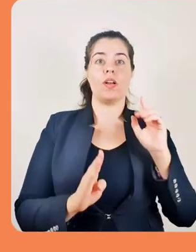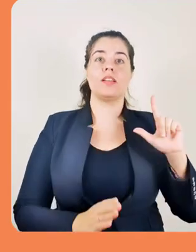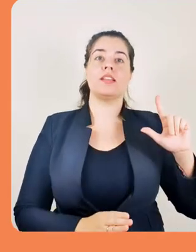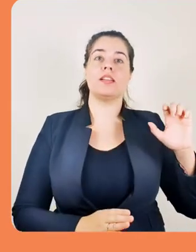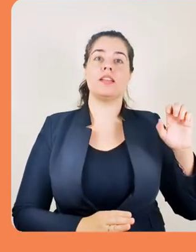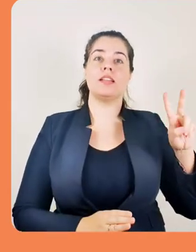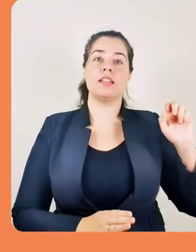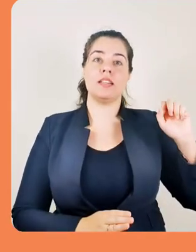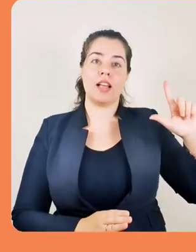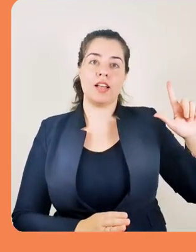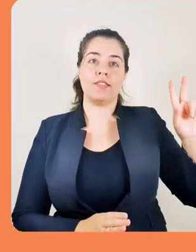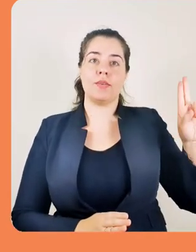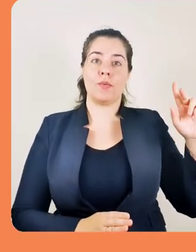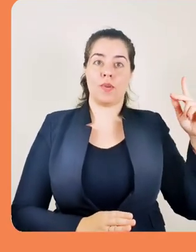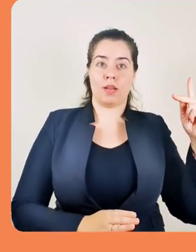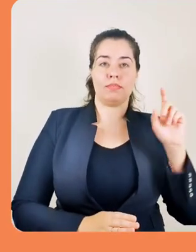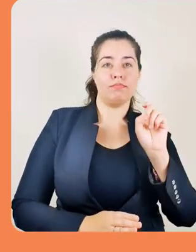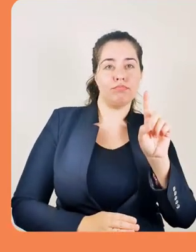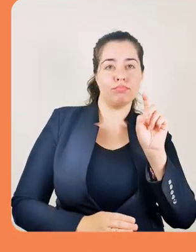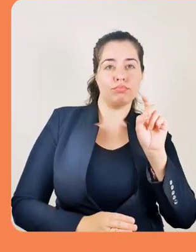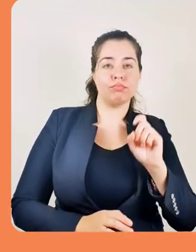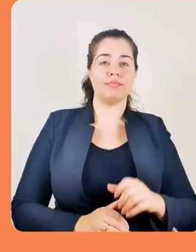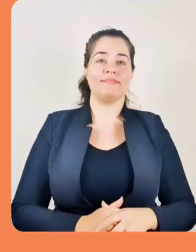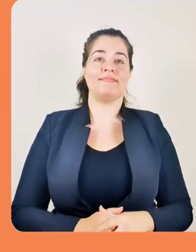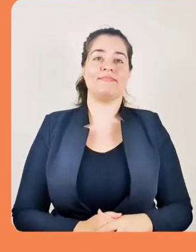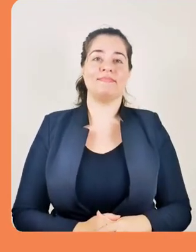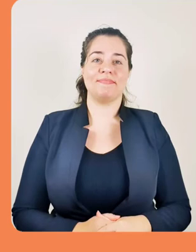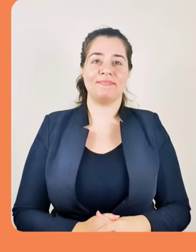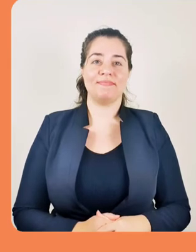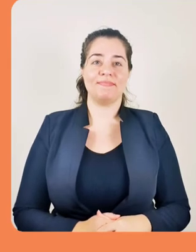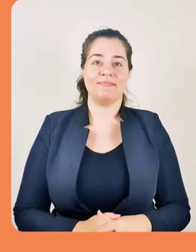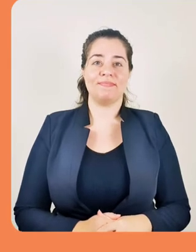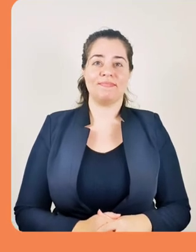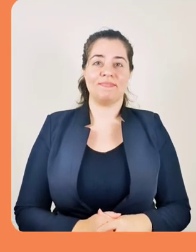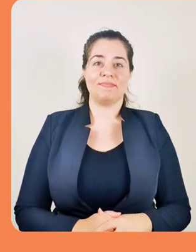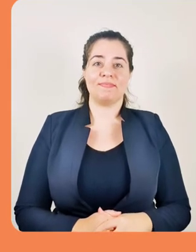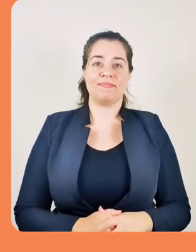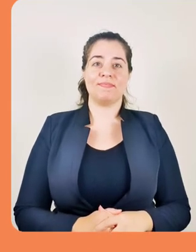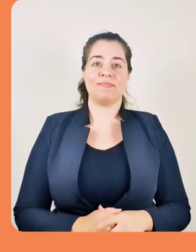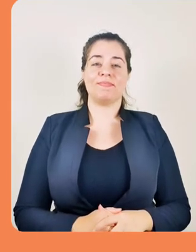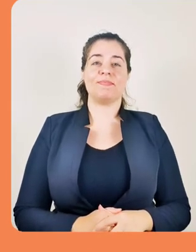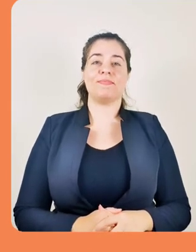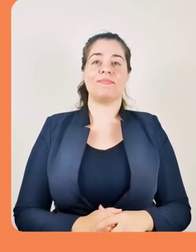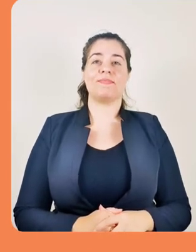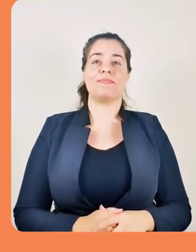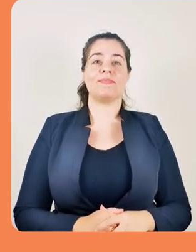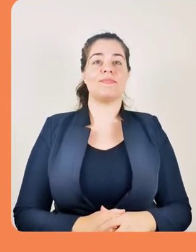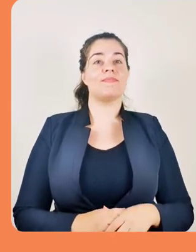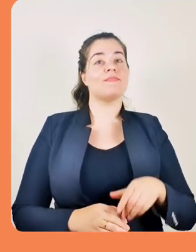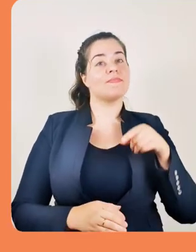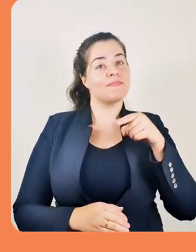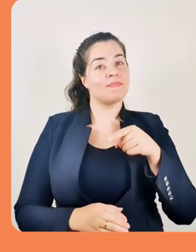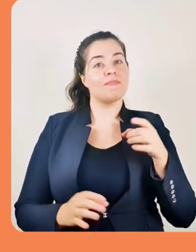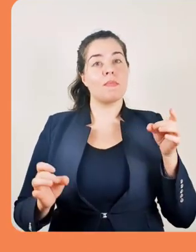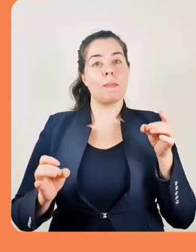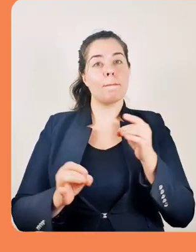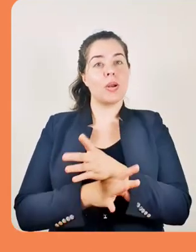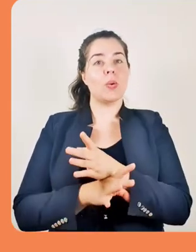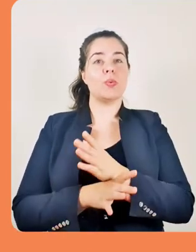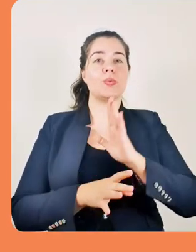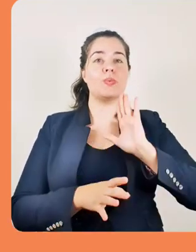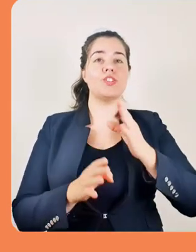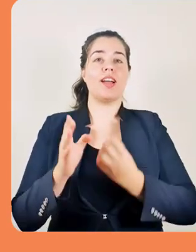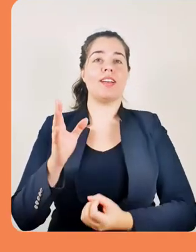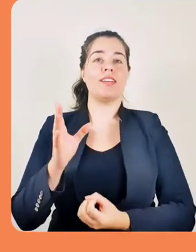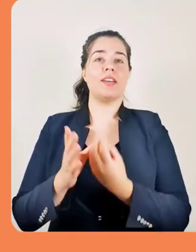você encontra o plugin Level Up clique sobre ele Ah e